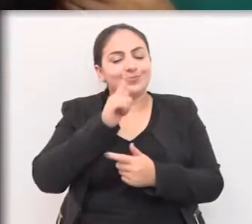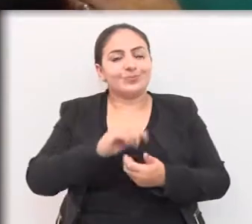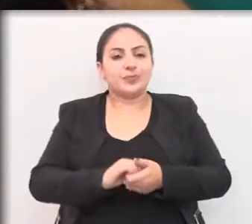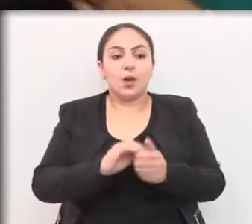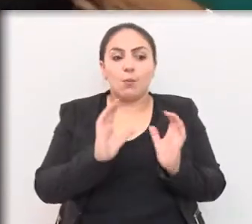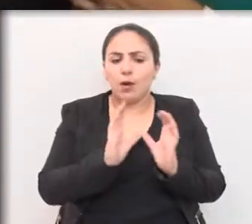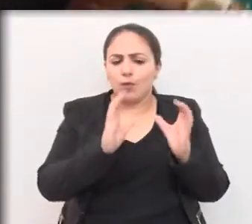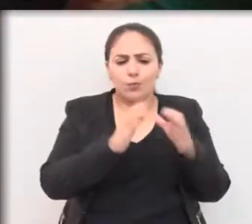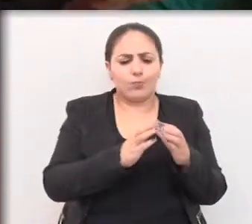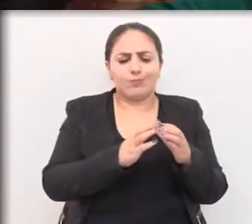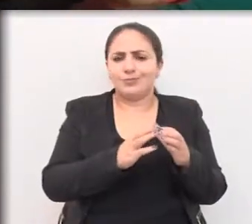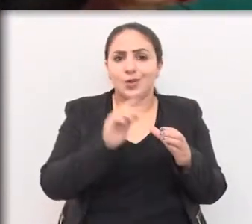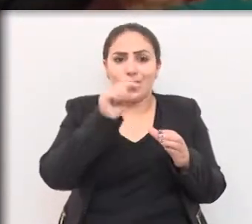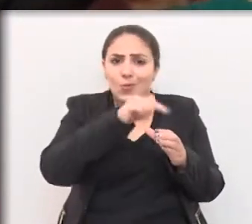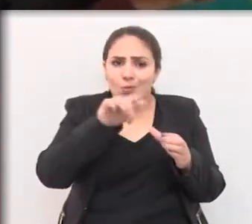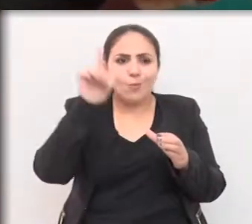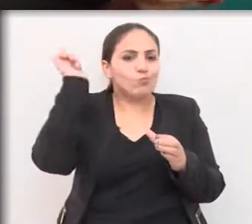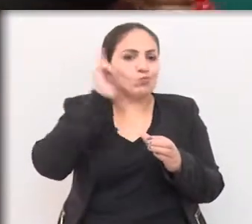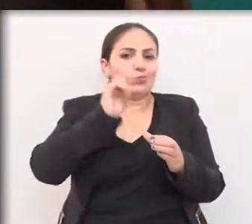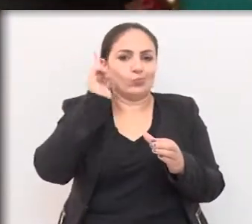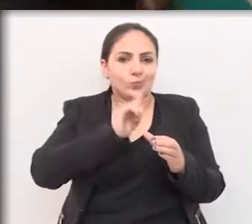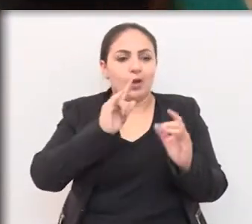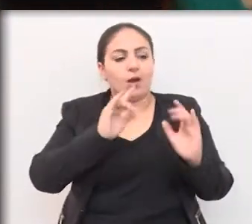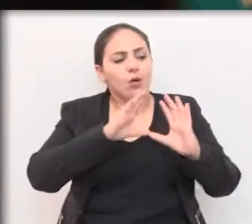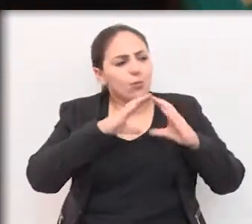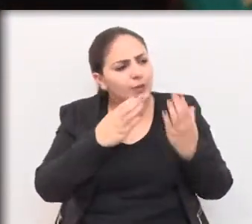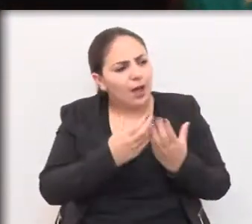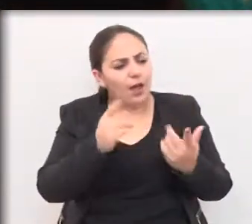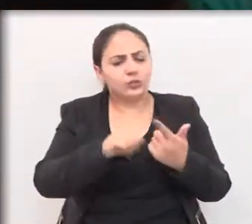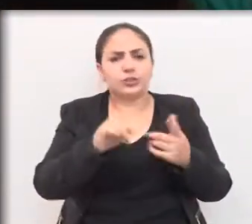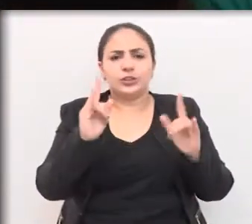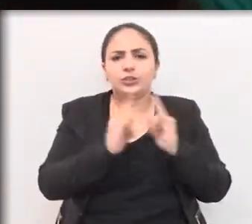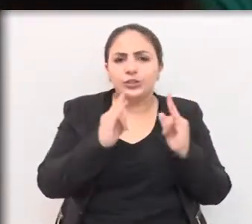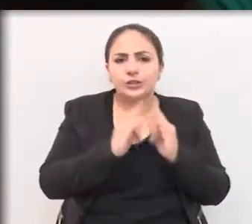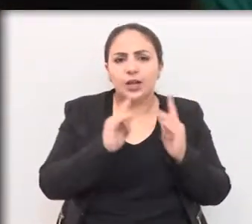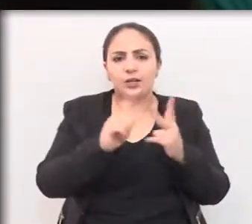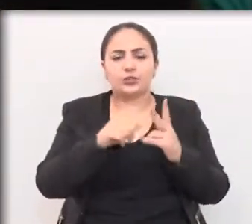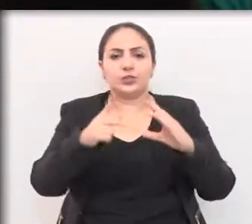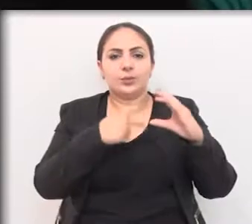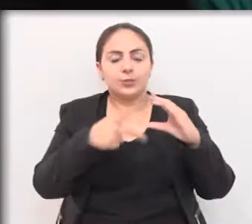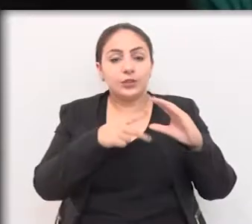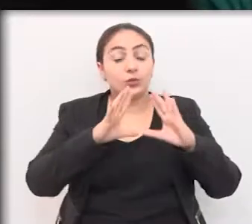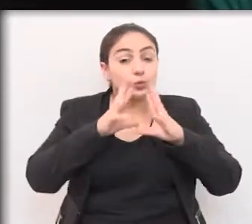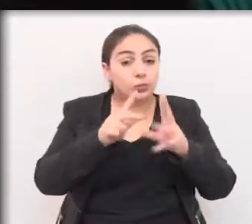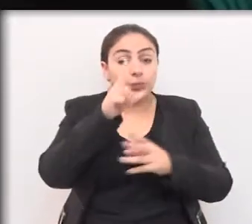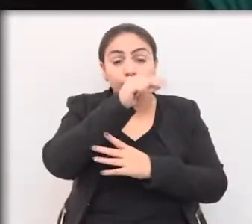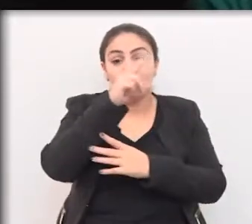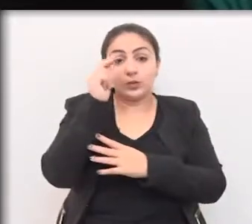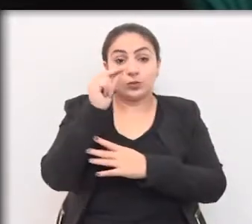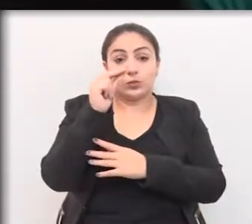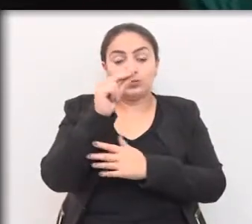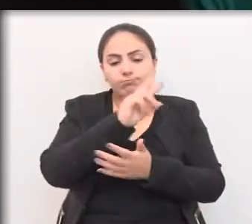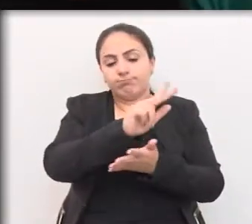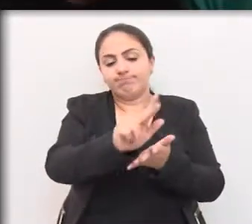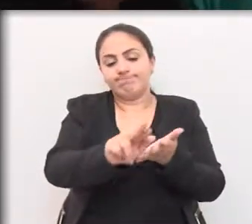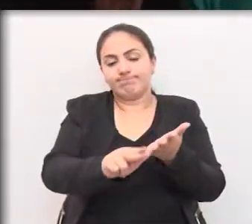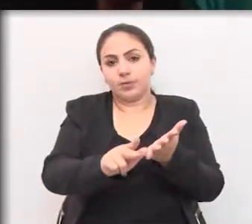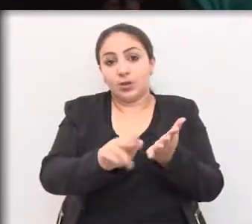vitória coletiva da comunidade, das entidades, da Câmara de Vereadores, da Prefeitura,